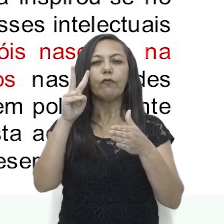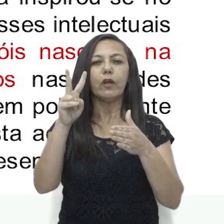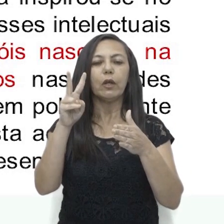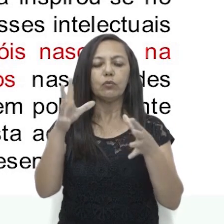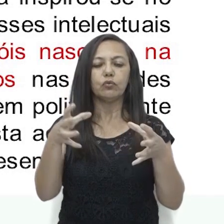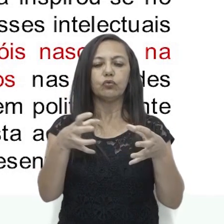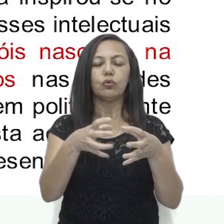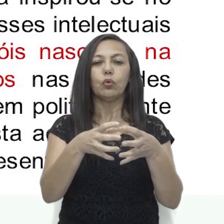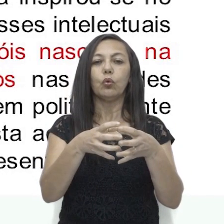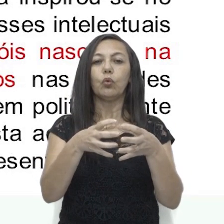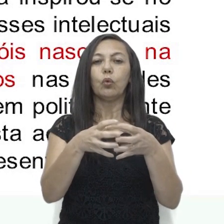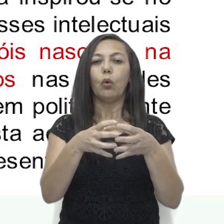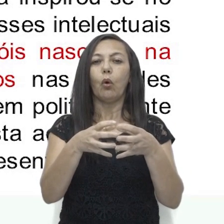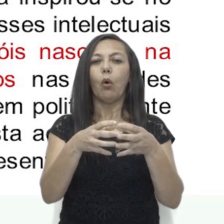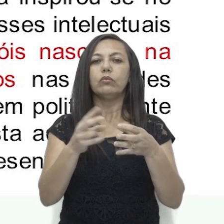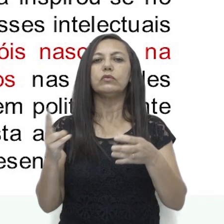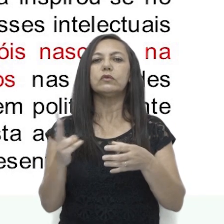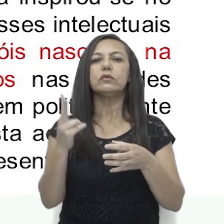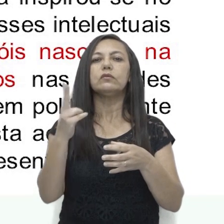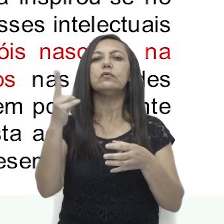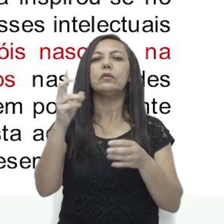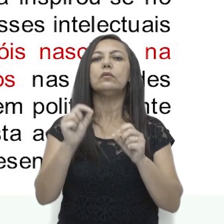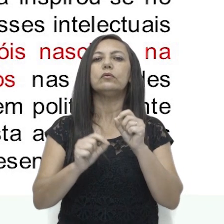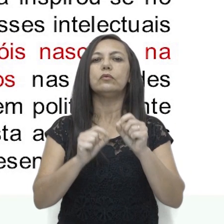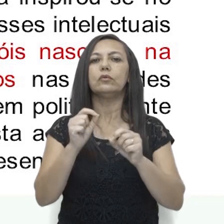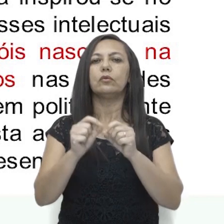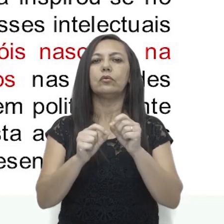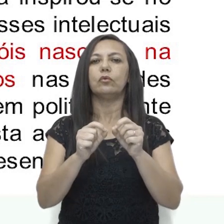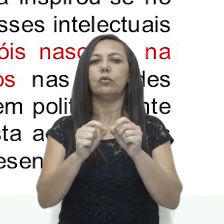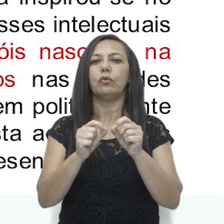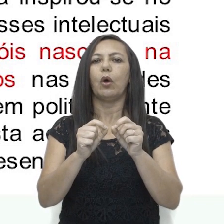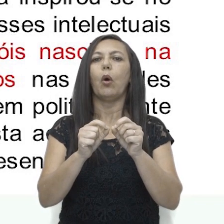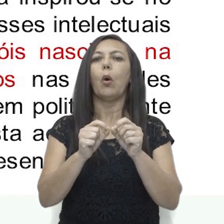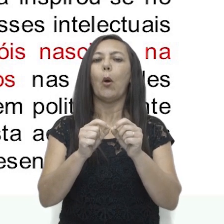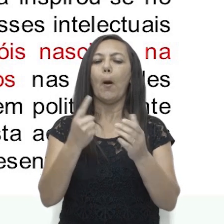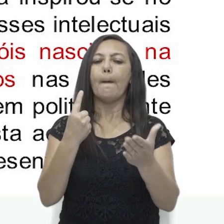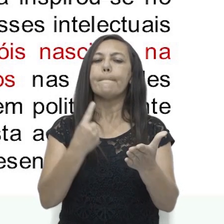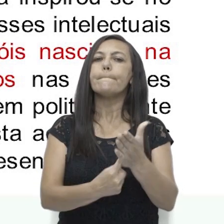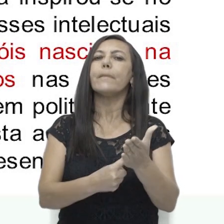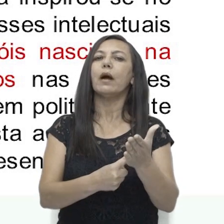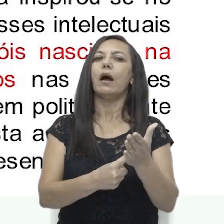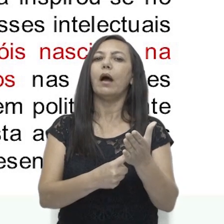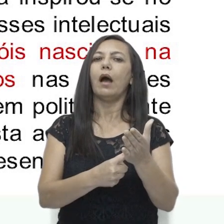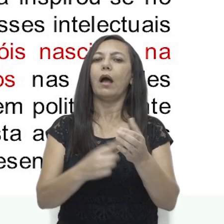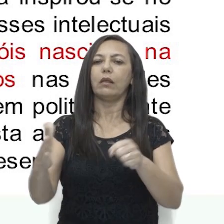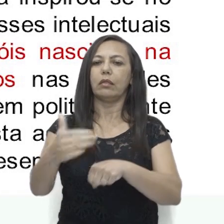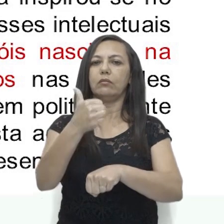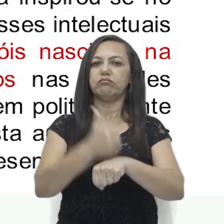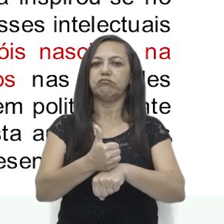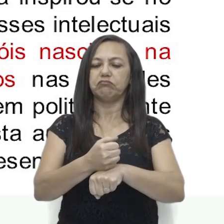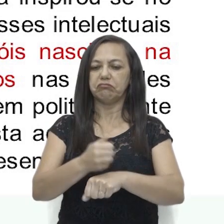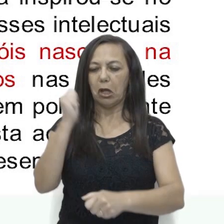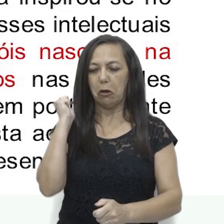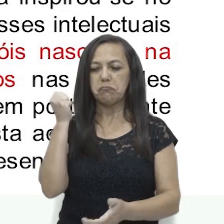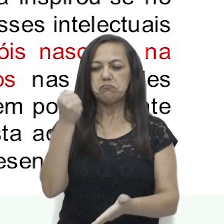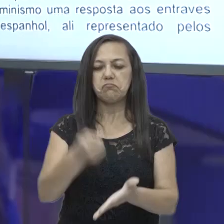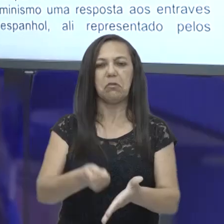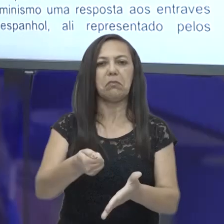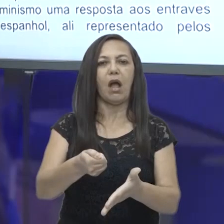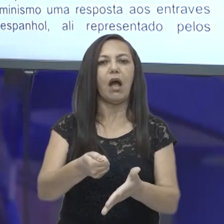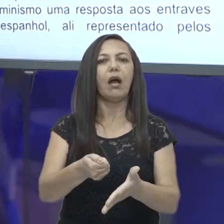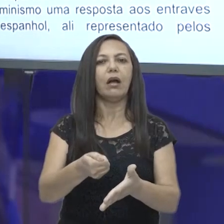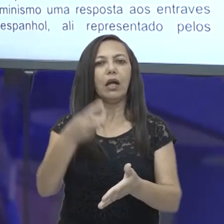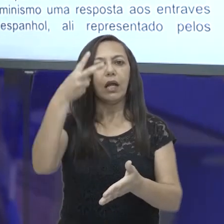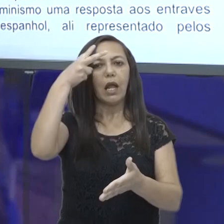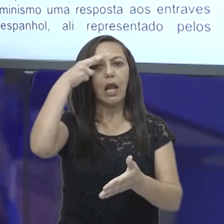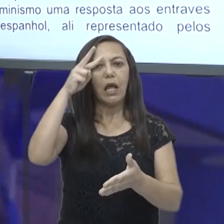conjunto de valores questionado diretamente o pacto colonial, através do autoritarismo e da monarquia. Lembre esses